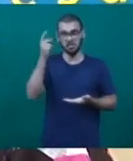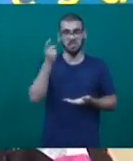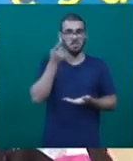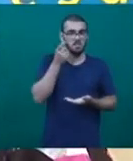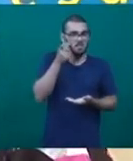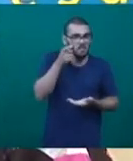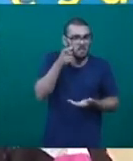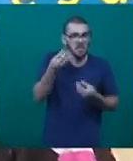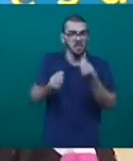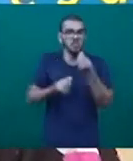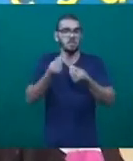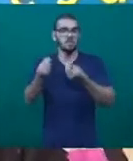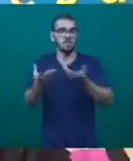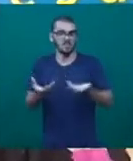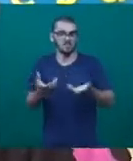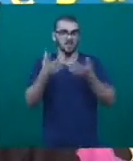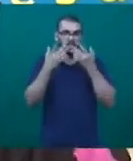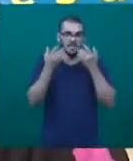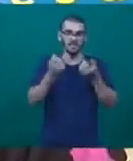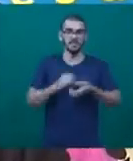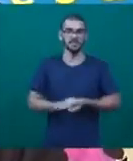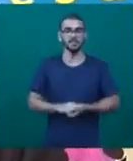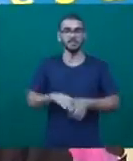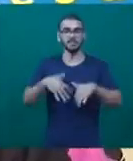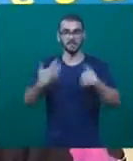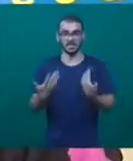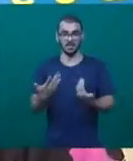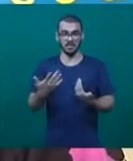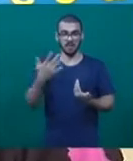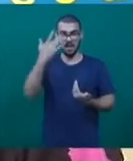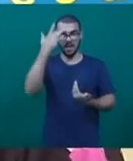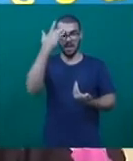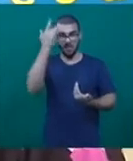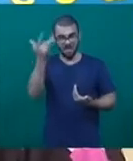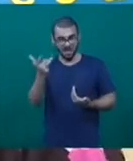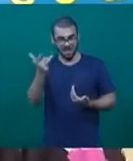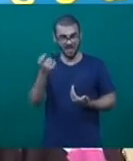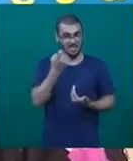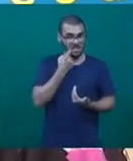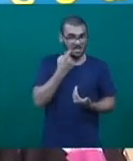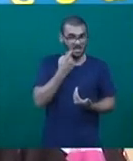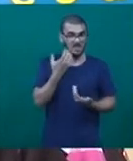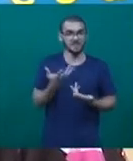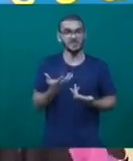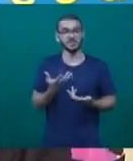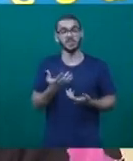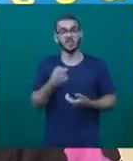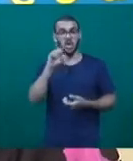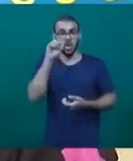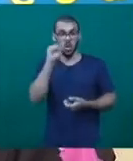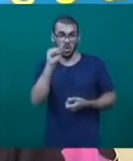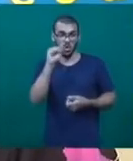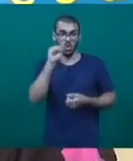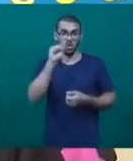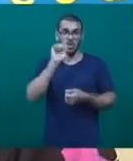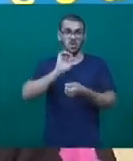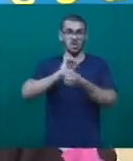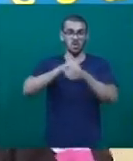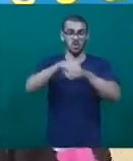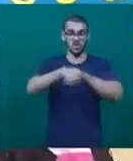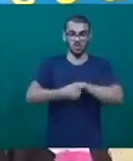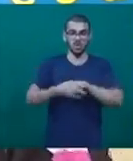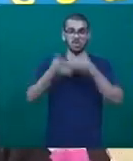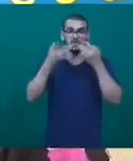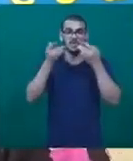essa bela peça. Então, a gente vai estar aqui amanhã, sexta-feira, às 8 da noite, no